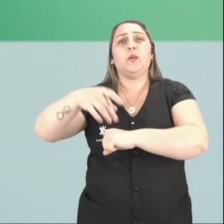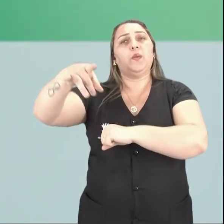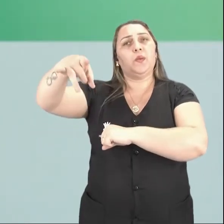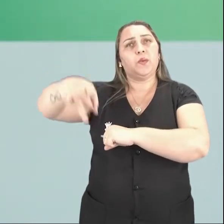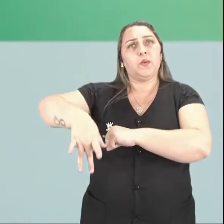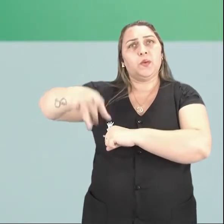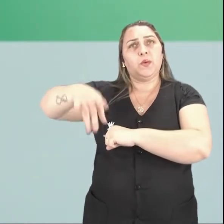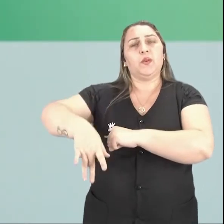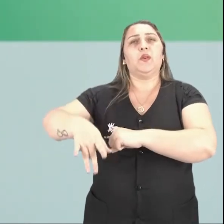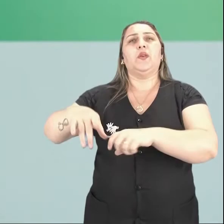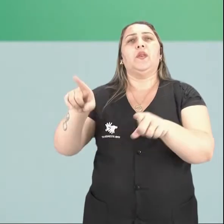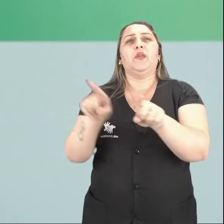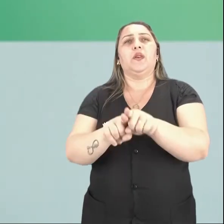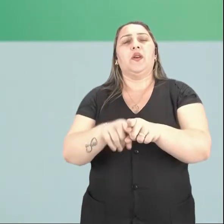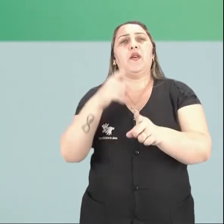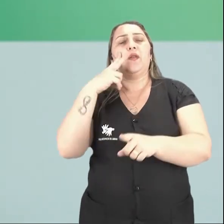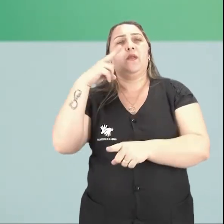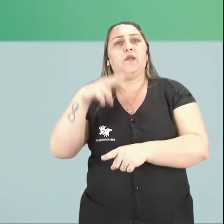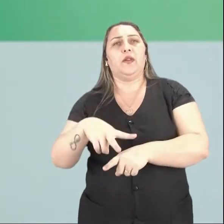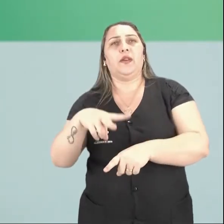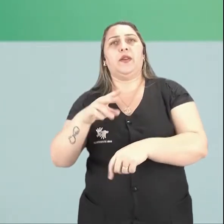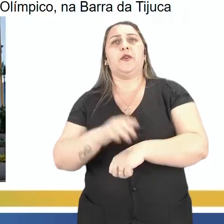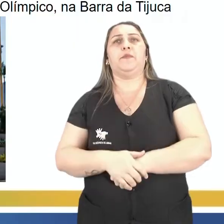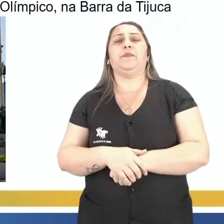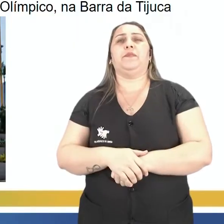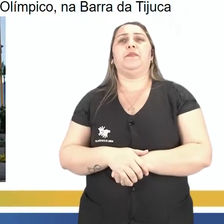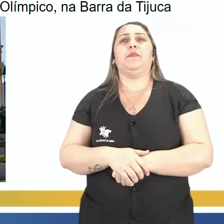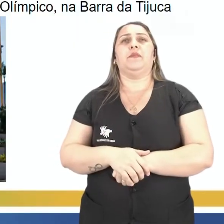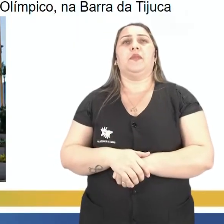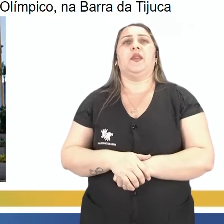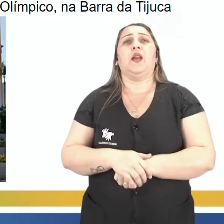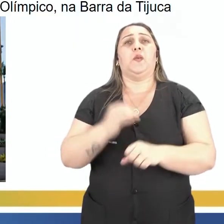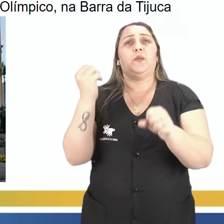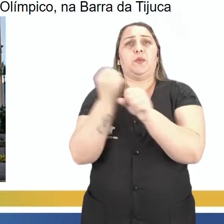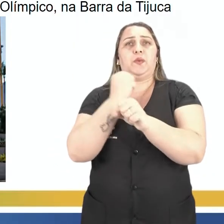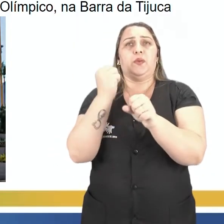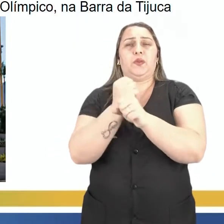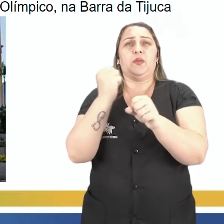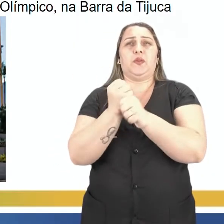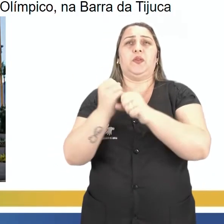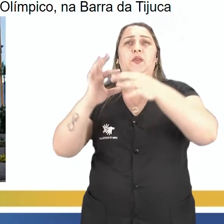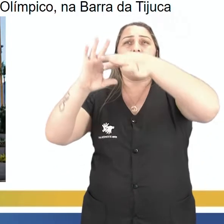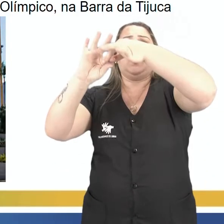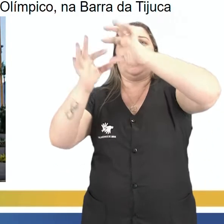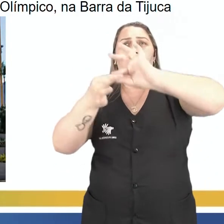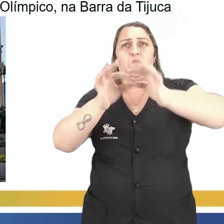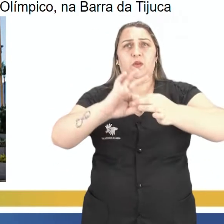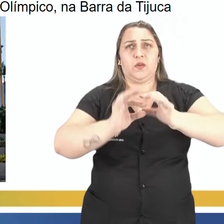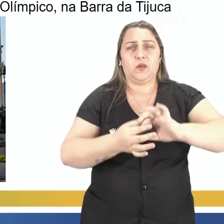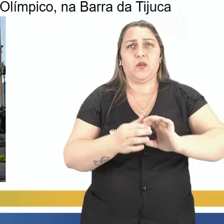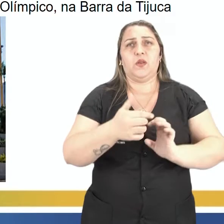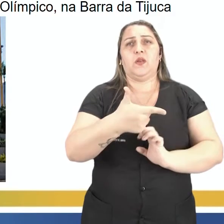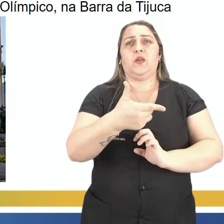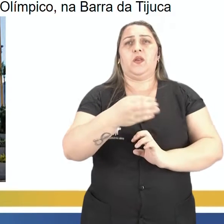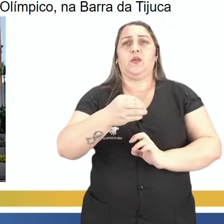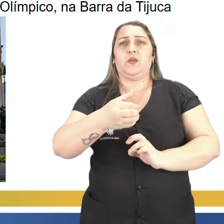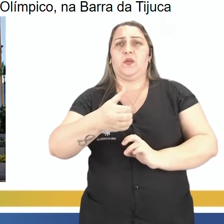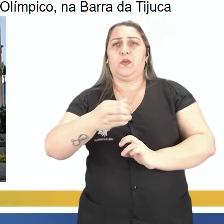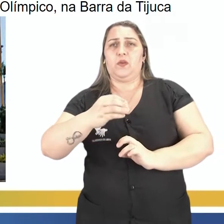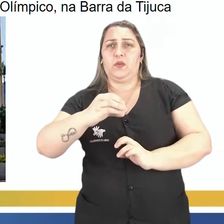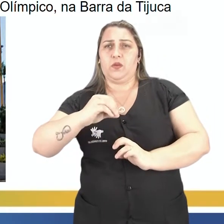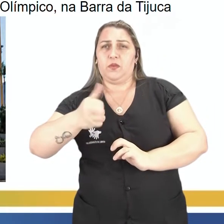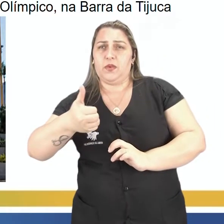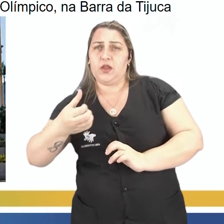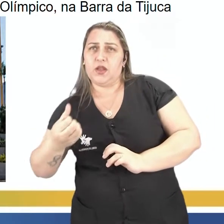último painel dela que nós vamos ver é o painel que foi construído para as Olimpíadas de 2016 no Rio de